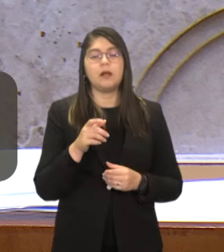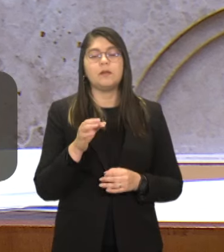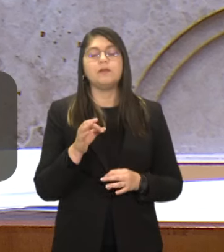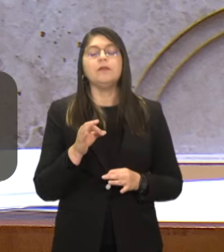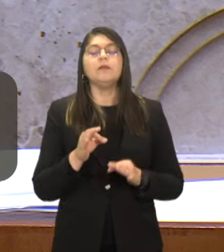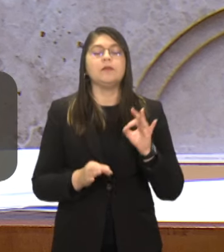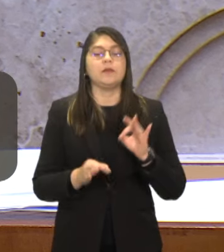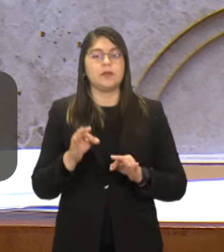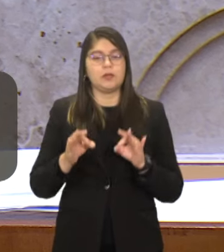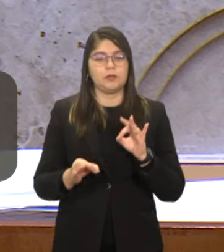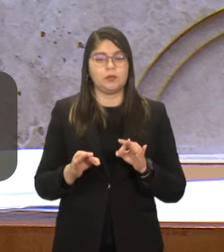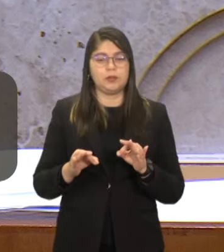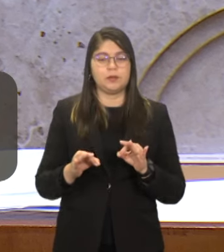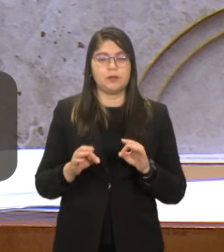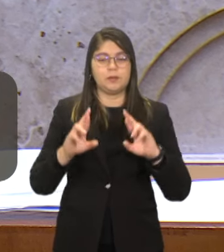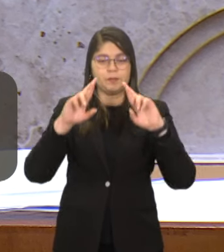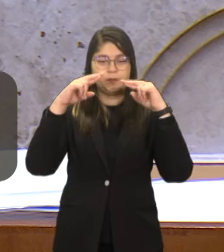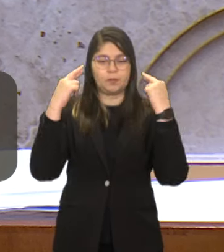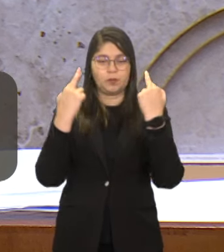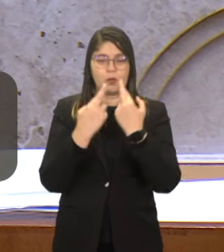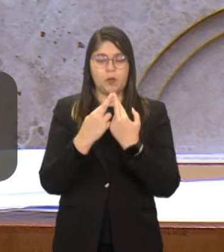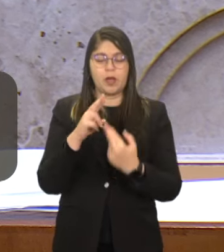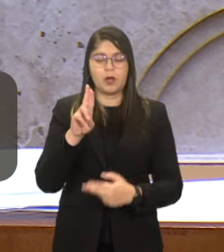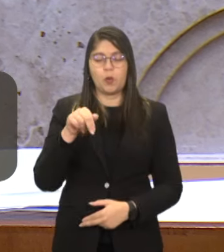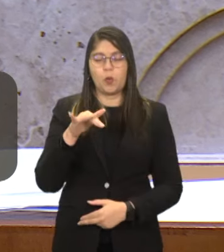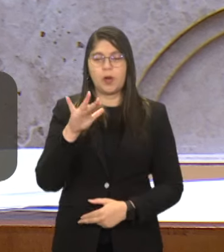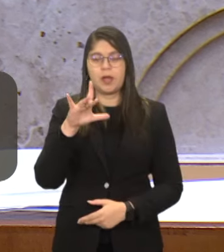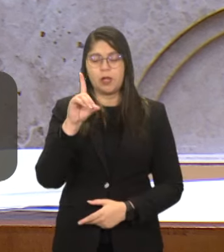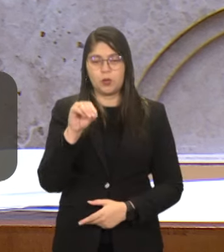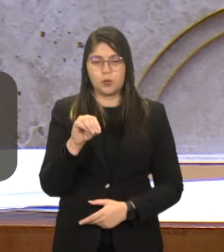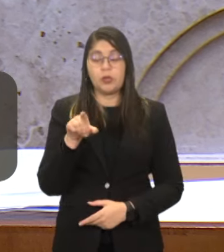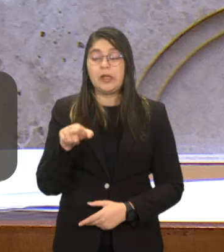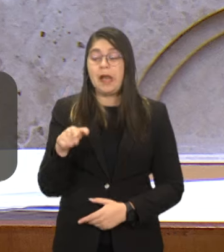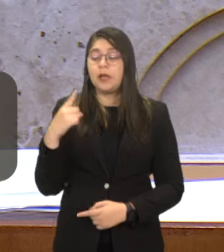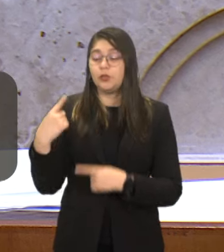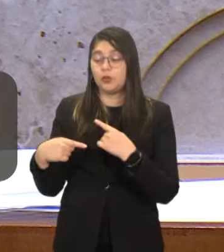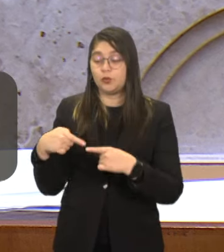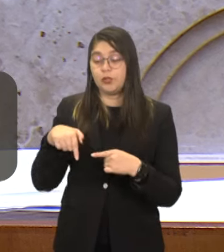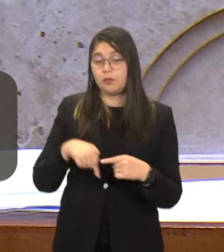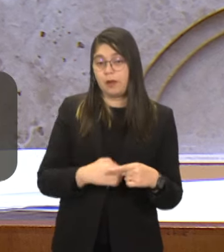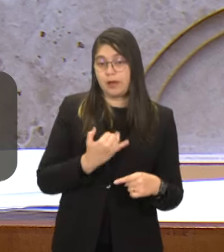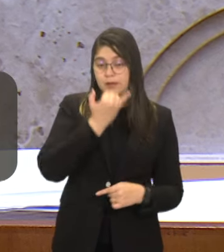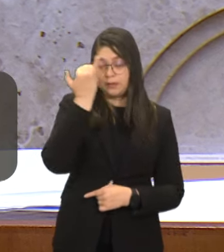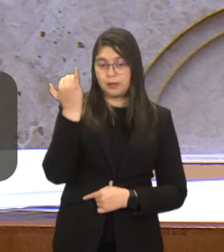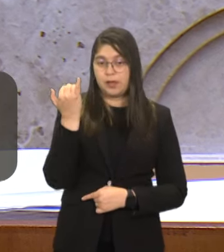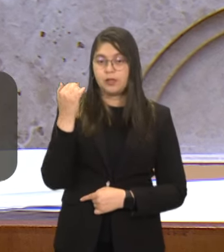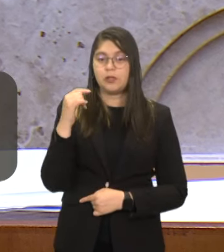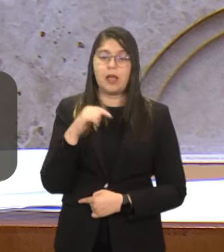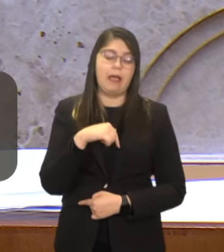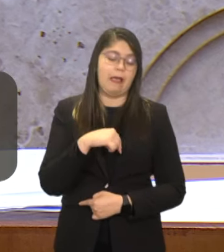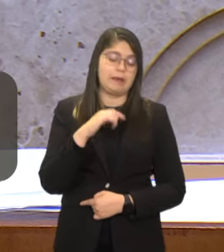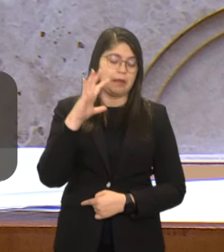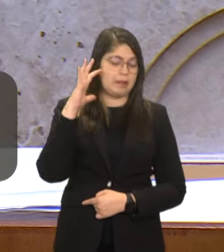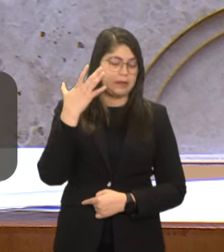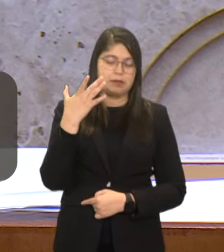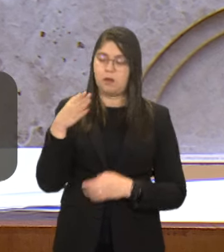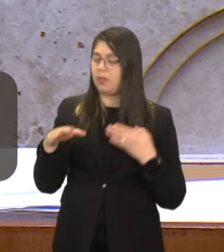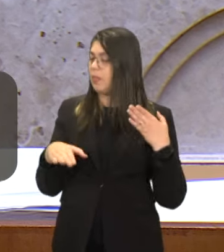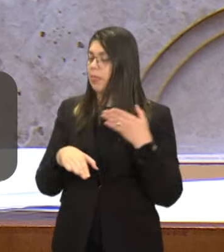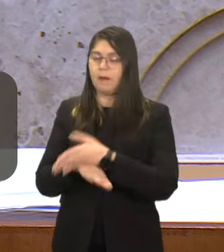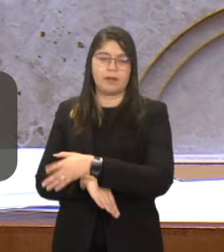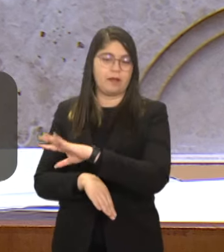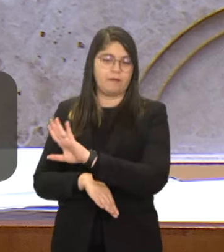Unido discutindo o mesmo acidente. A presente decisão não interfere, porque não